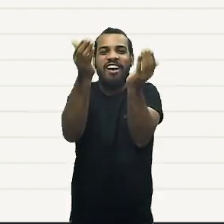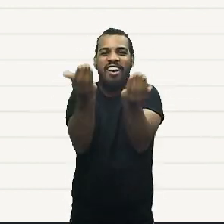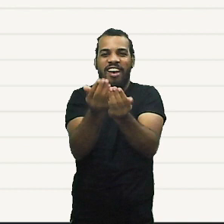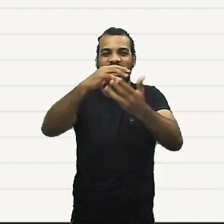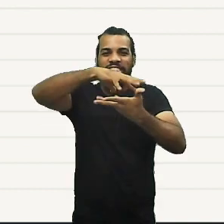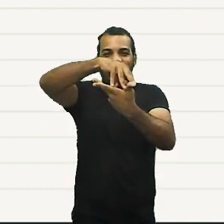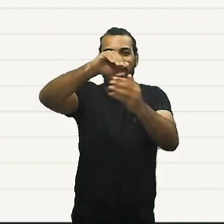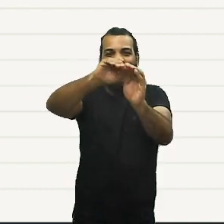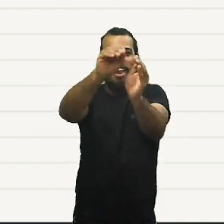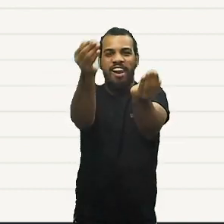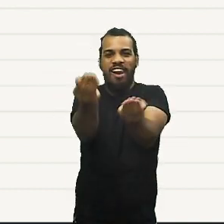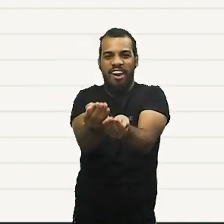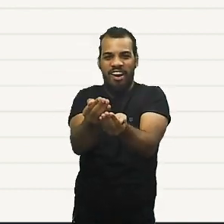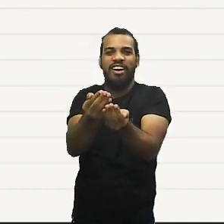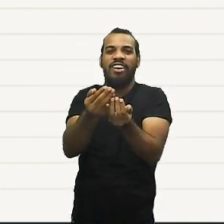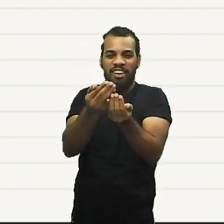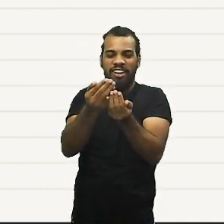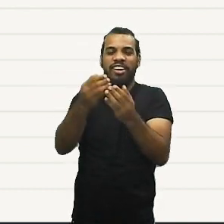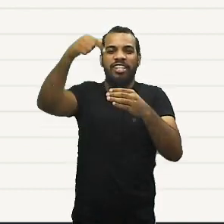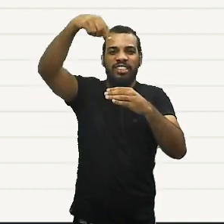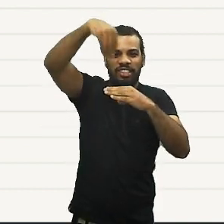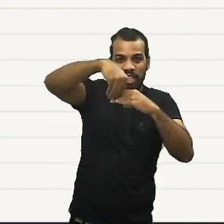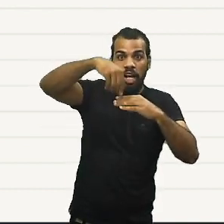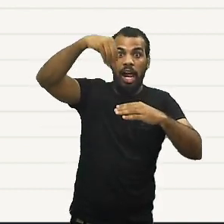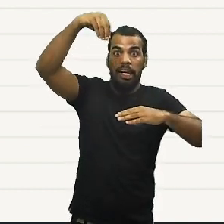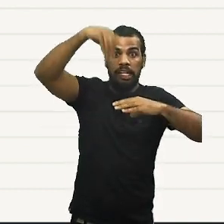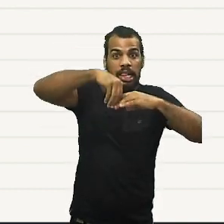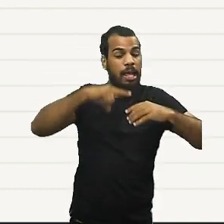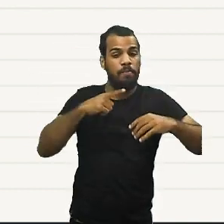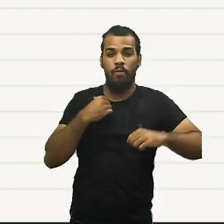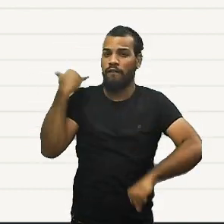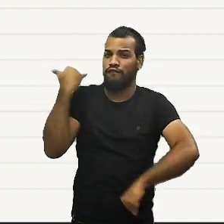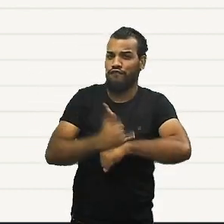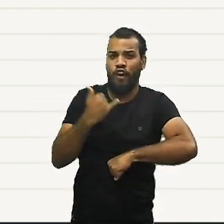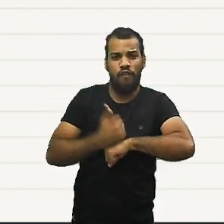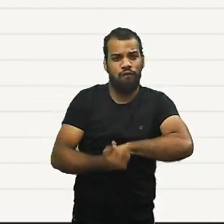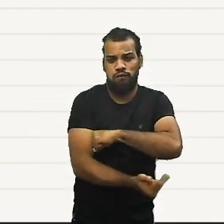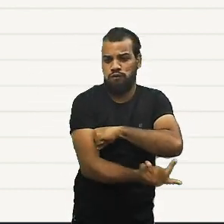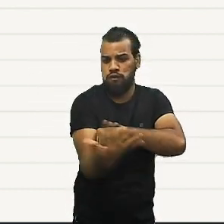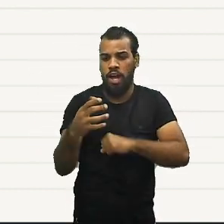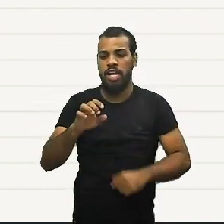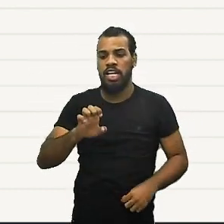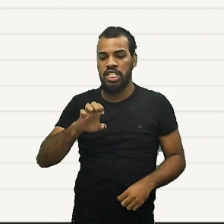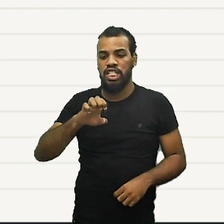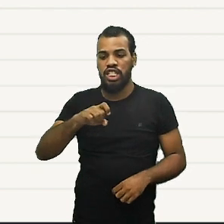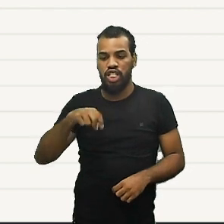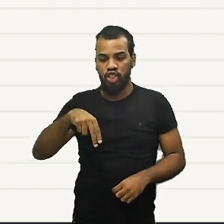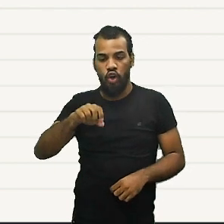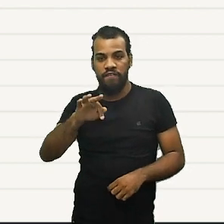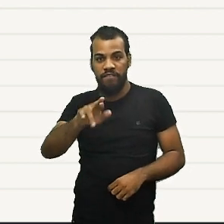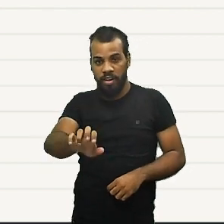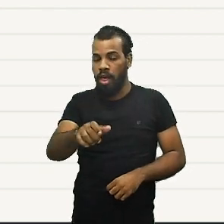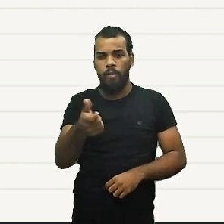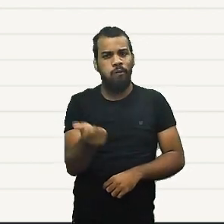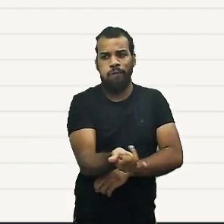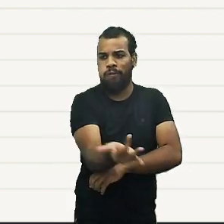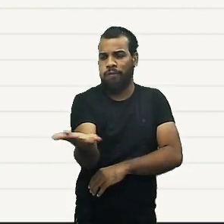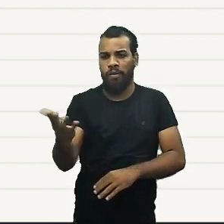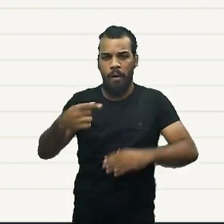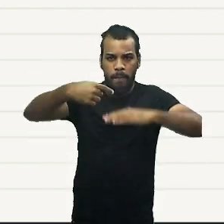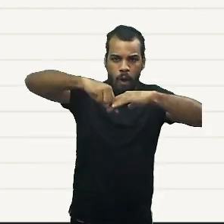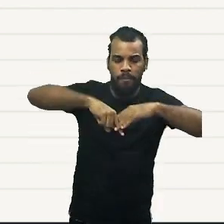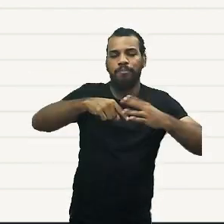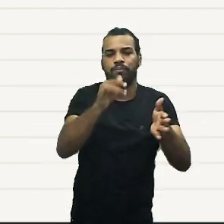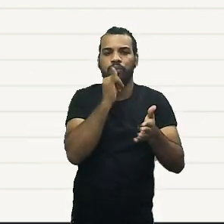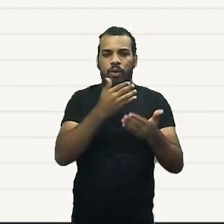terrestre. E na crosta terrestre você tinha muito composto de ferro e de enxofre. É tanto que vocês podem pegar algumas provas